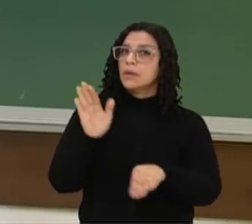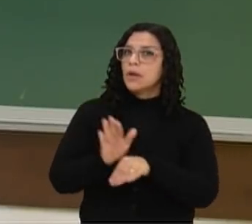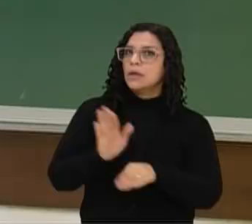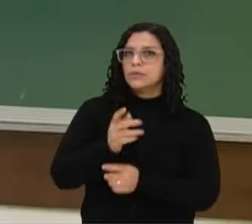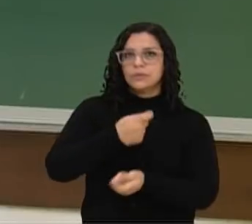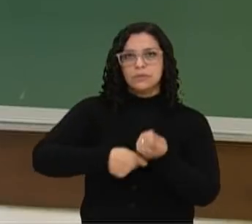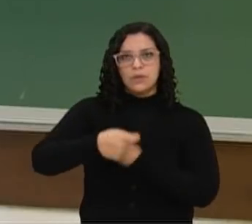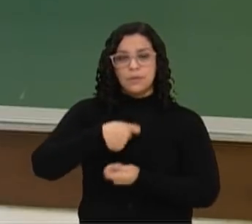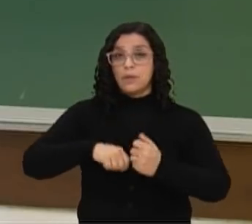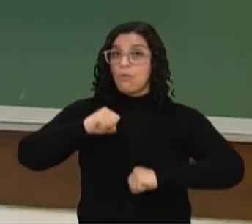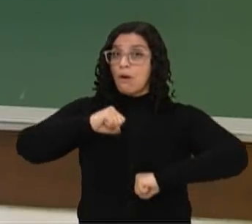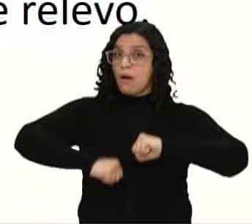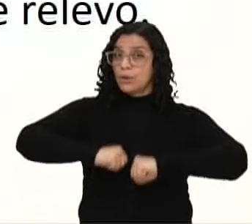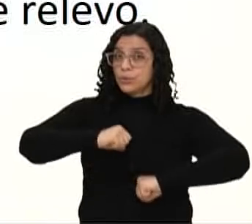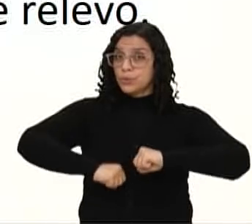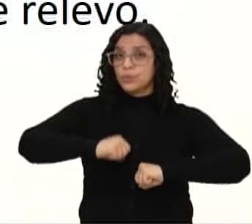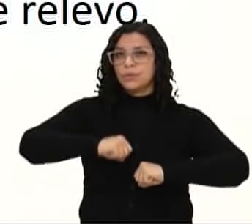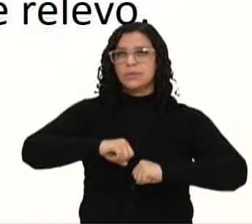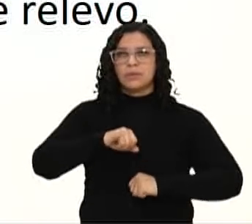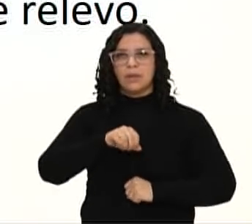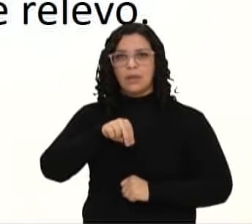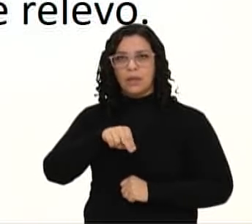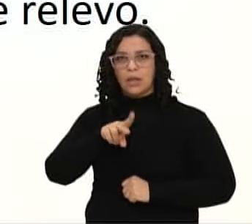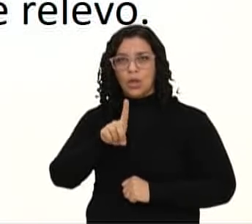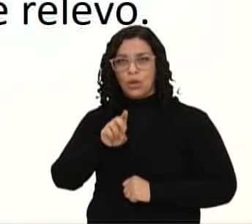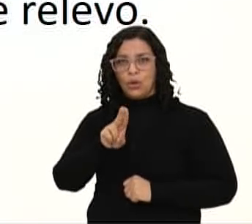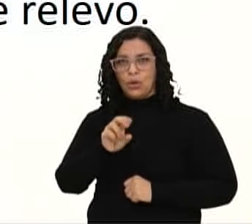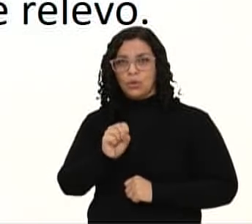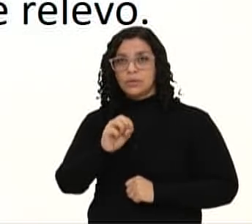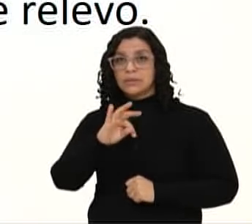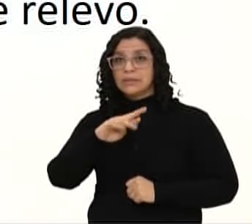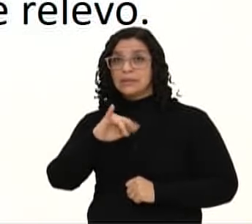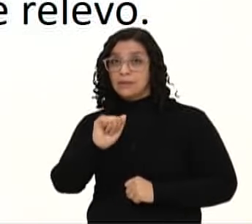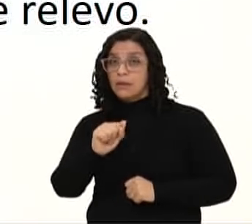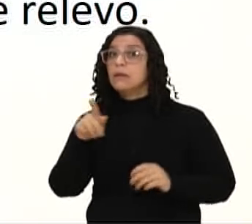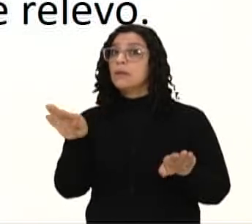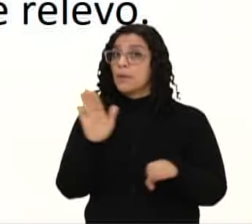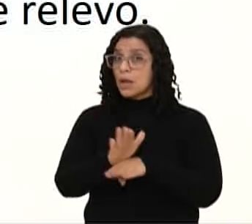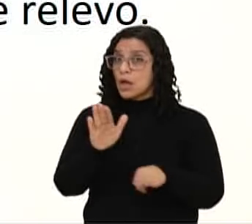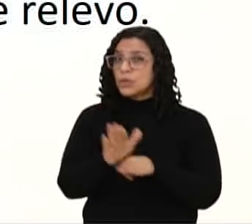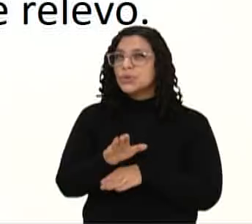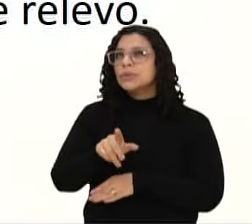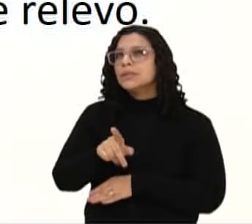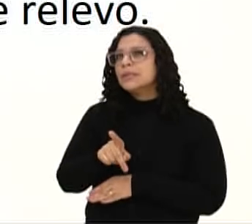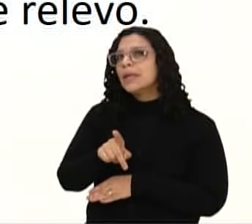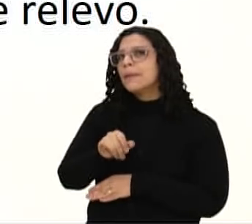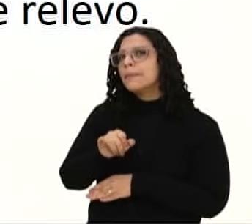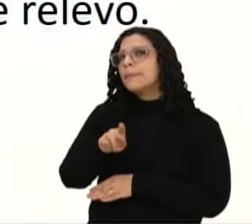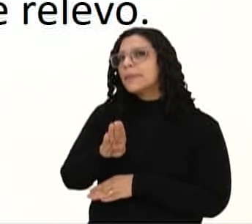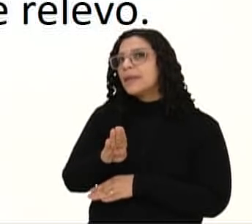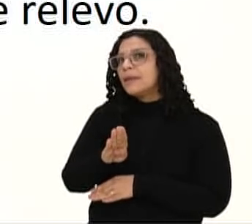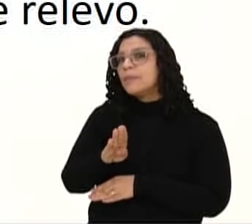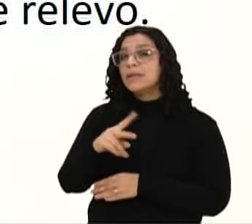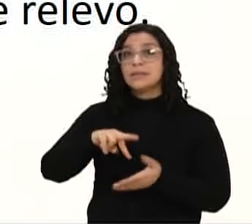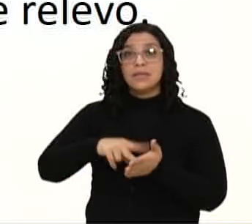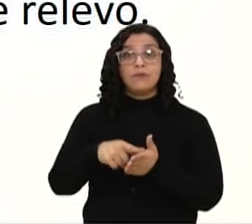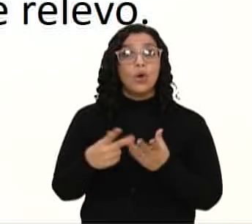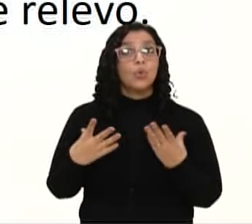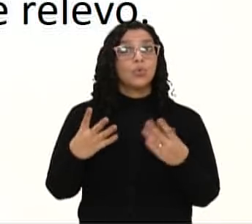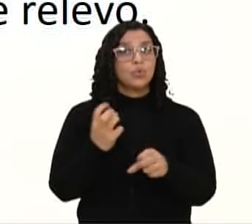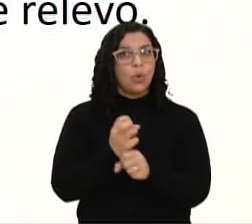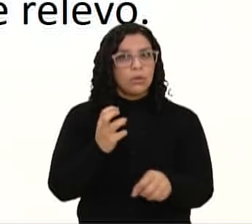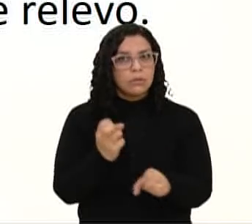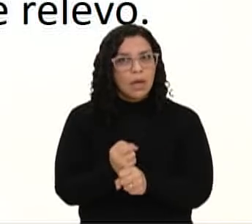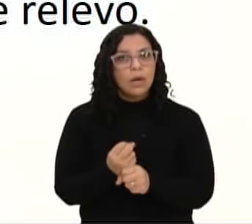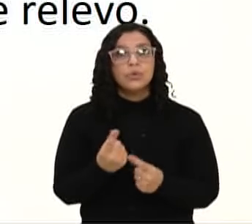né? A indústria também contribui significativamente para o PIB paranaense. O que é o PIB? O Produto Interno Bruto, é a